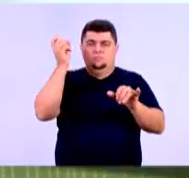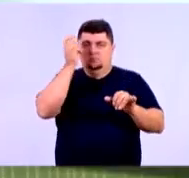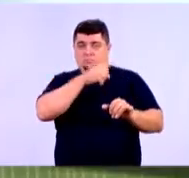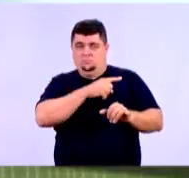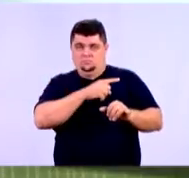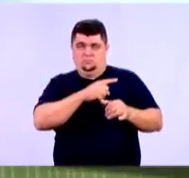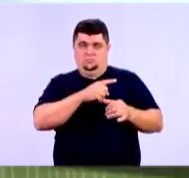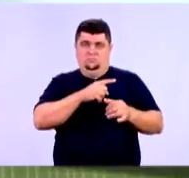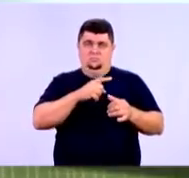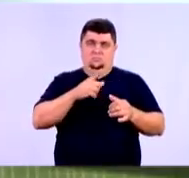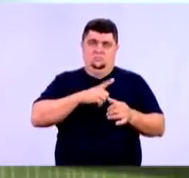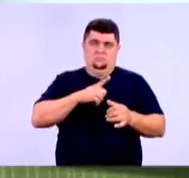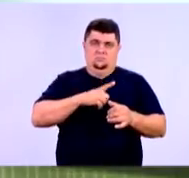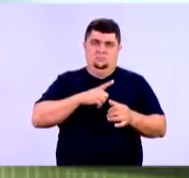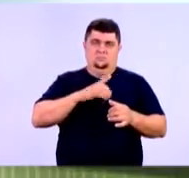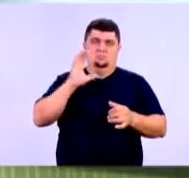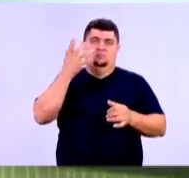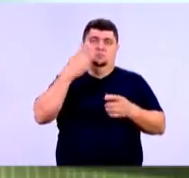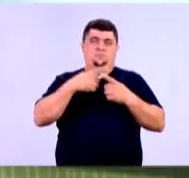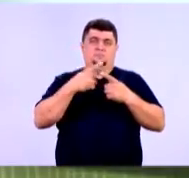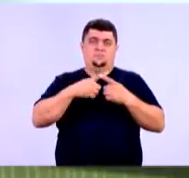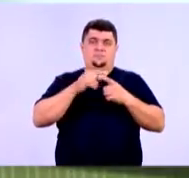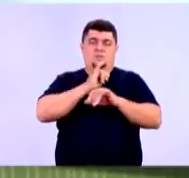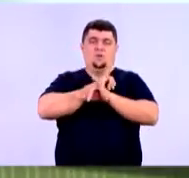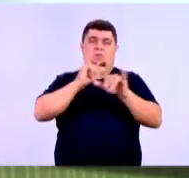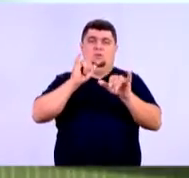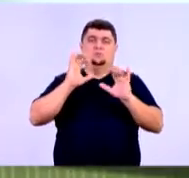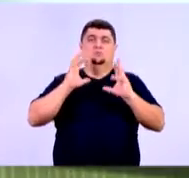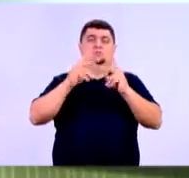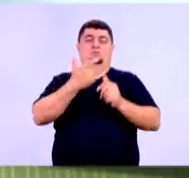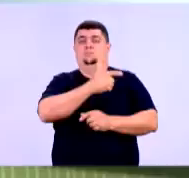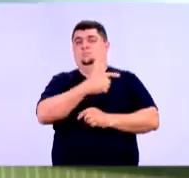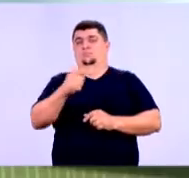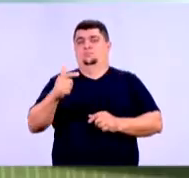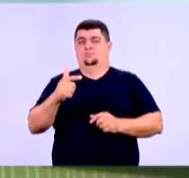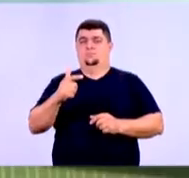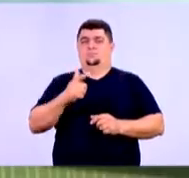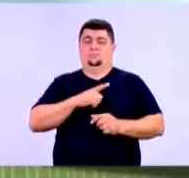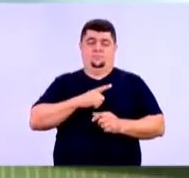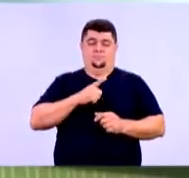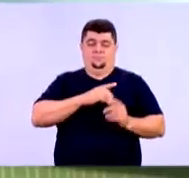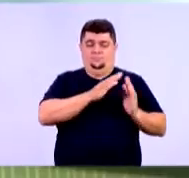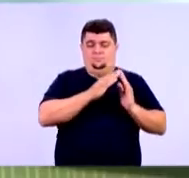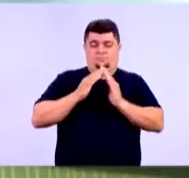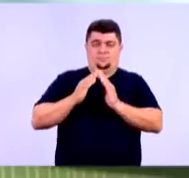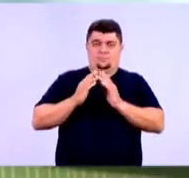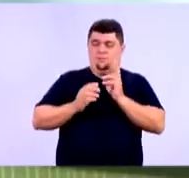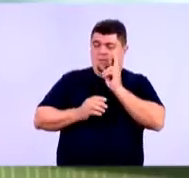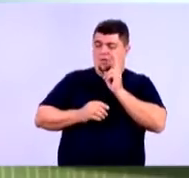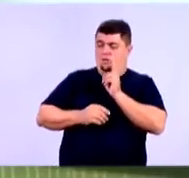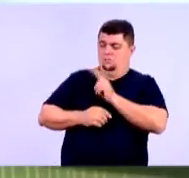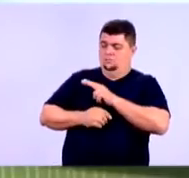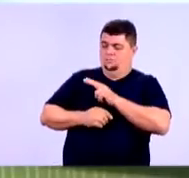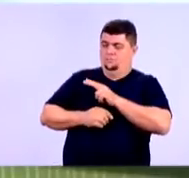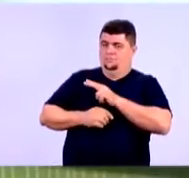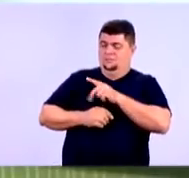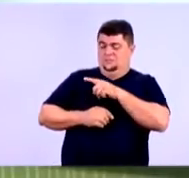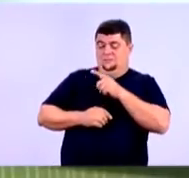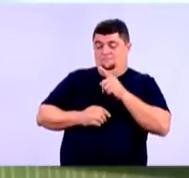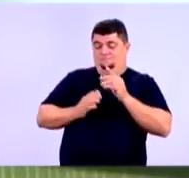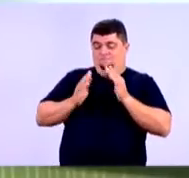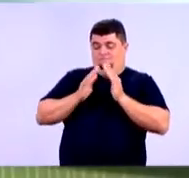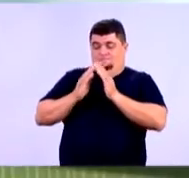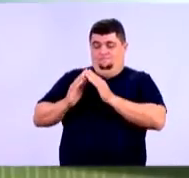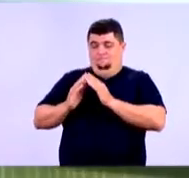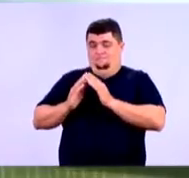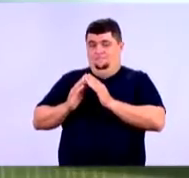assimetria da informação acontece porque a informação não está disponível para todos. Às vezes você tem um vizinho que você olha para ele e fala, esse meu vizinho